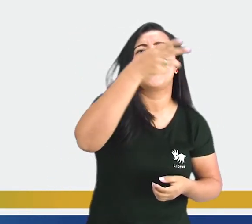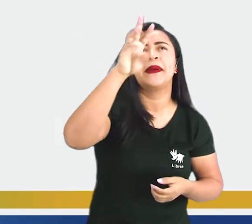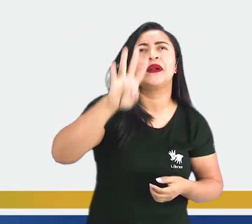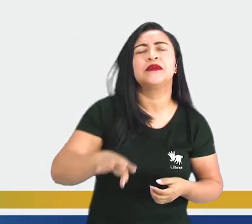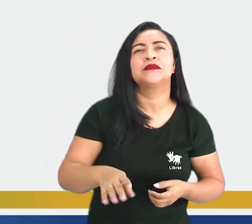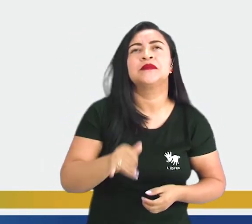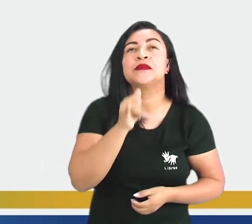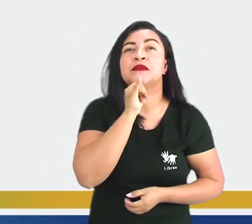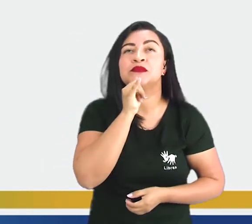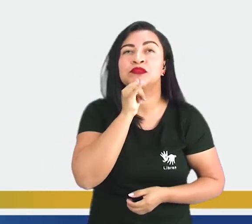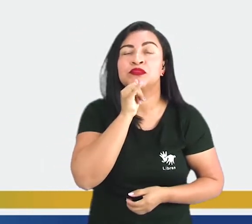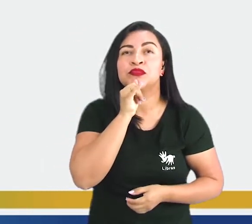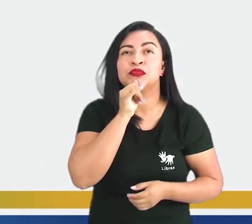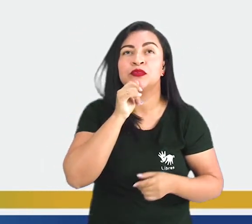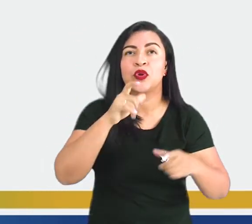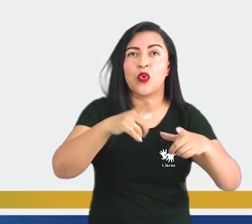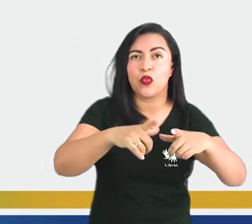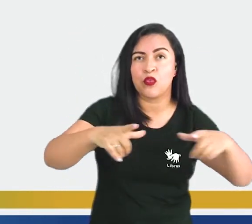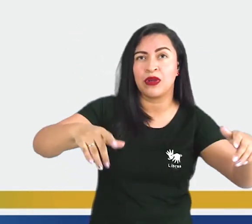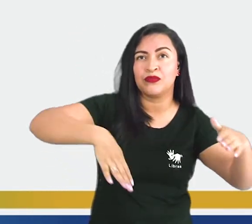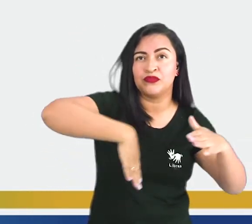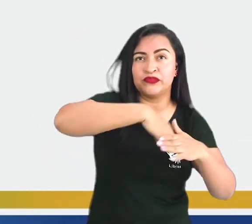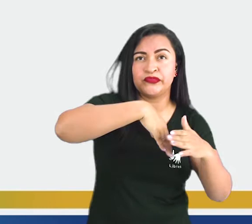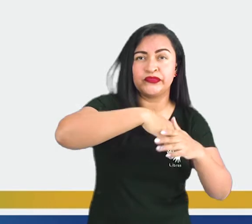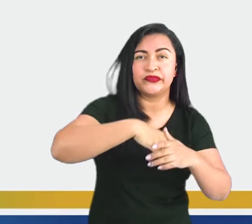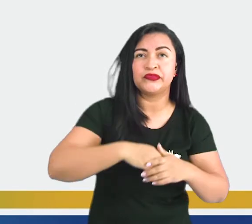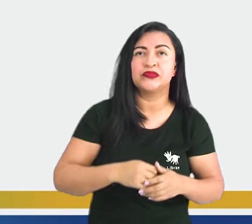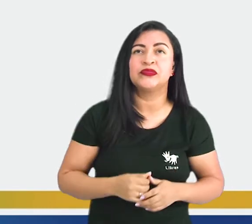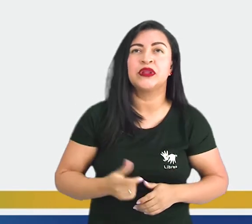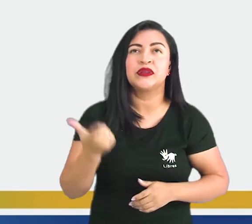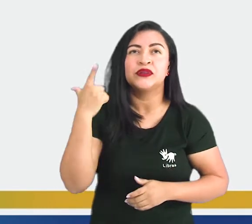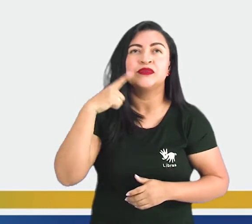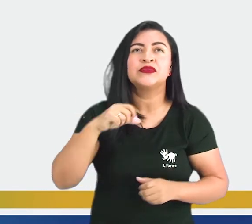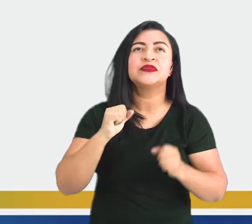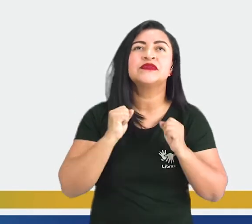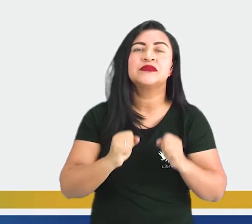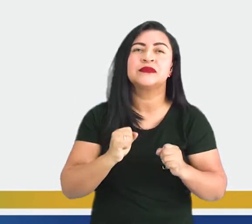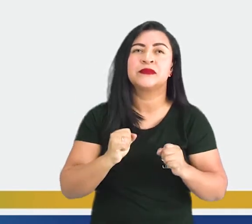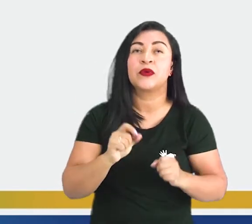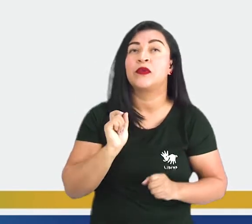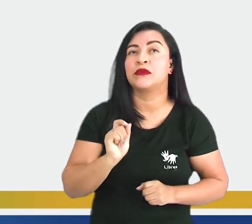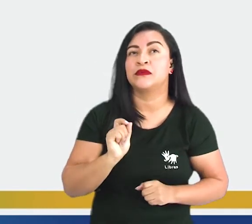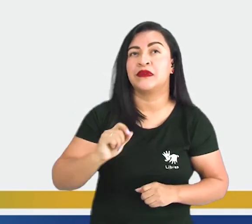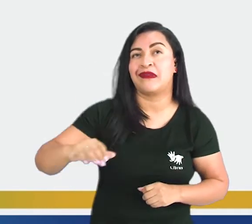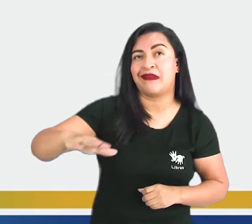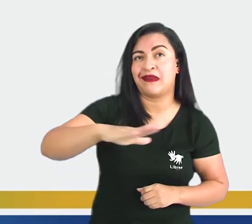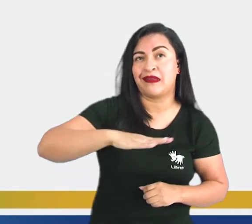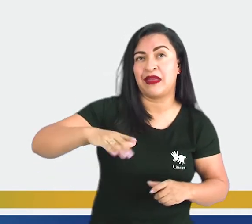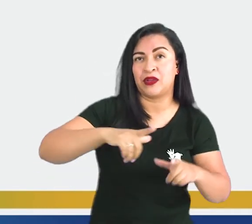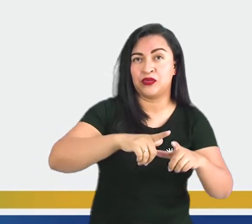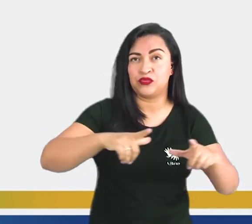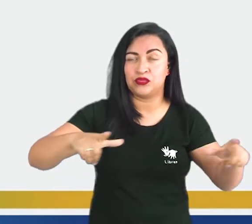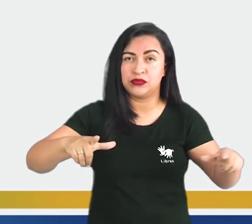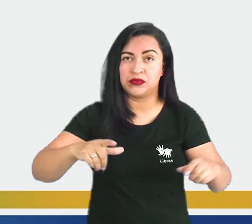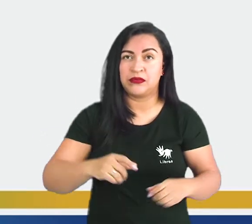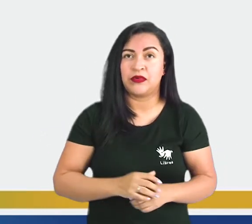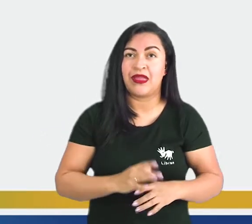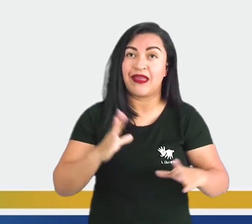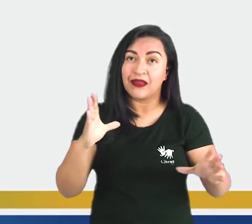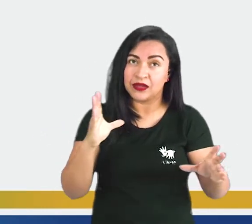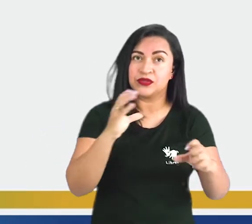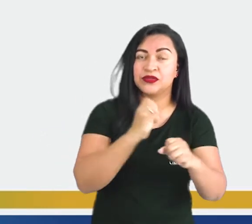futebol, do início da nossa aula, nós podemos afirmar que a área do campo de futebol é a medida da sua superfície, certo? Do seu